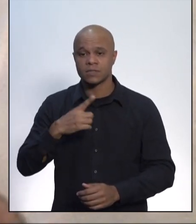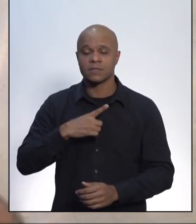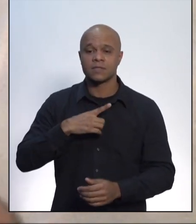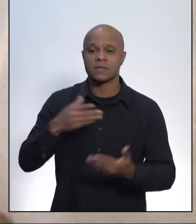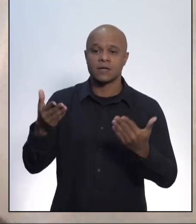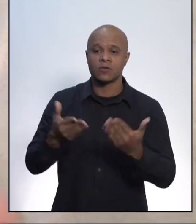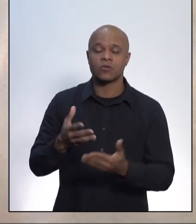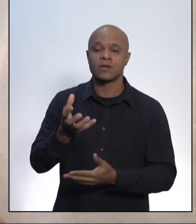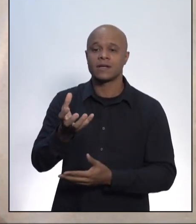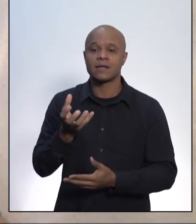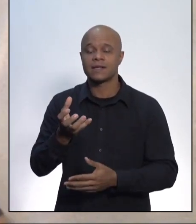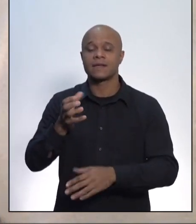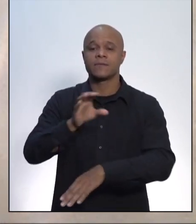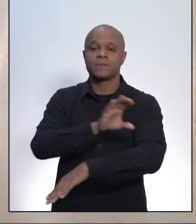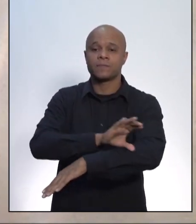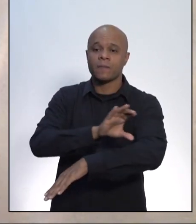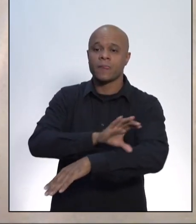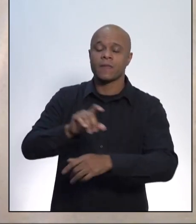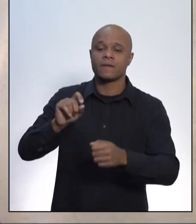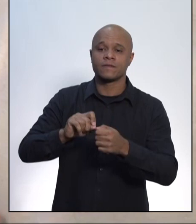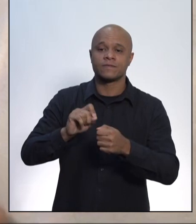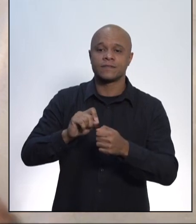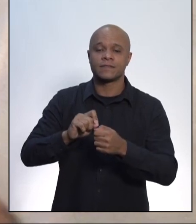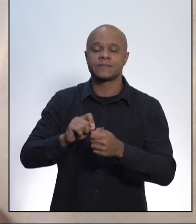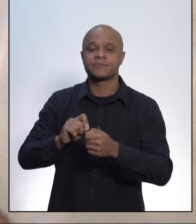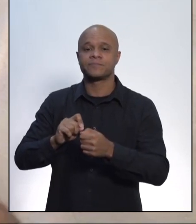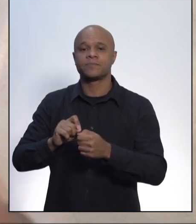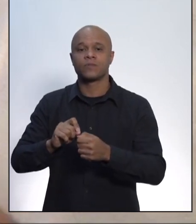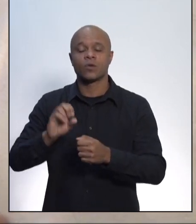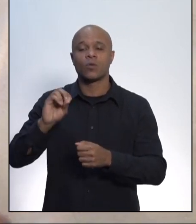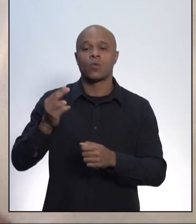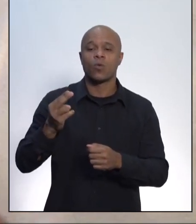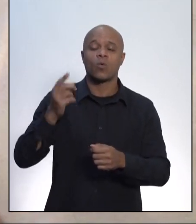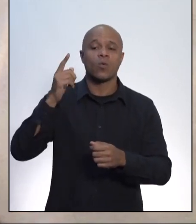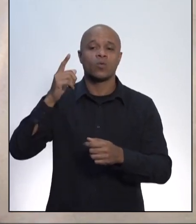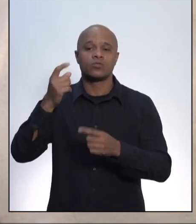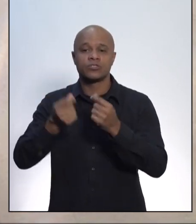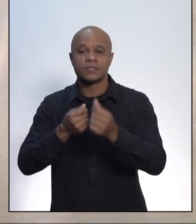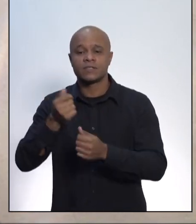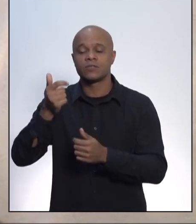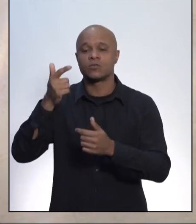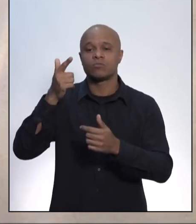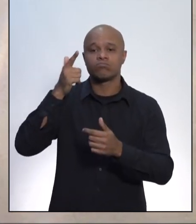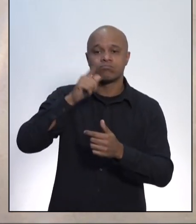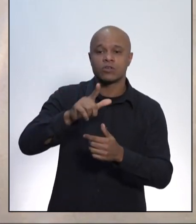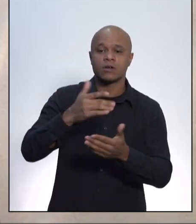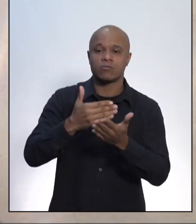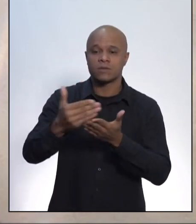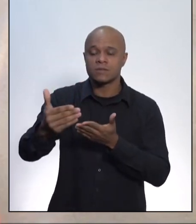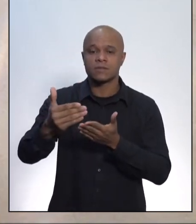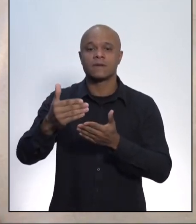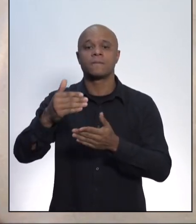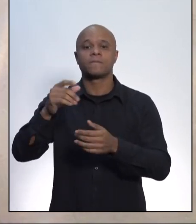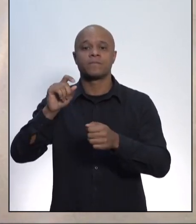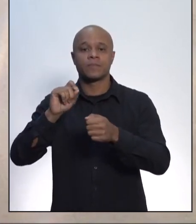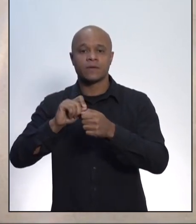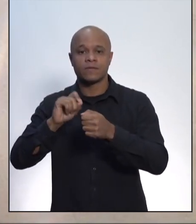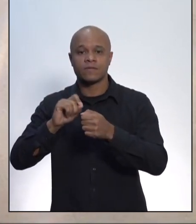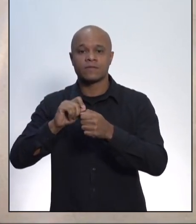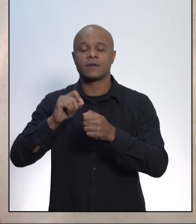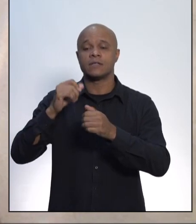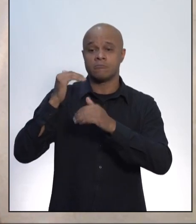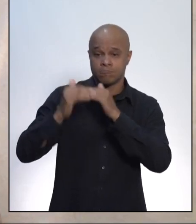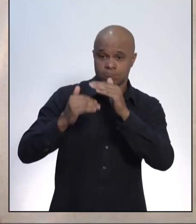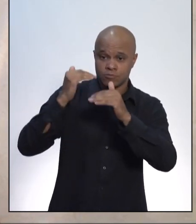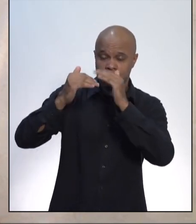queria fazer um curso para começar a empreender, ou começar a ganhar dinheiro, ou começar a trabalhar. Eu diria, faça um curso de